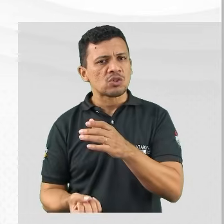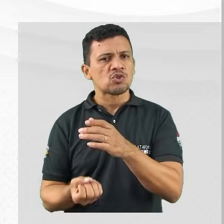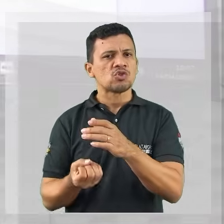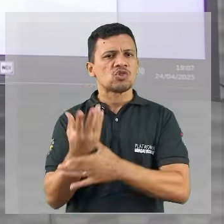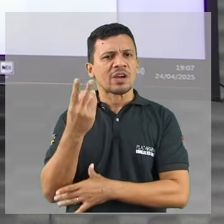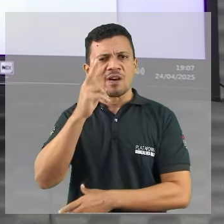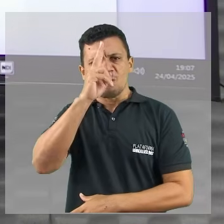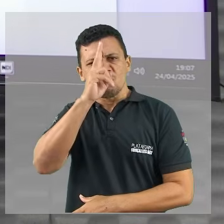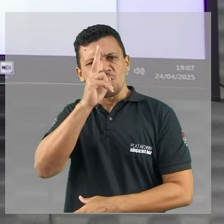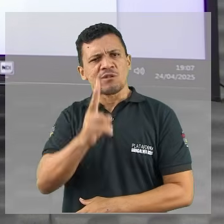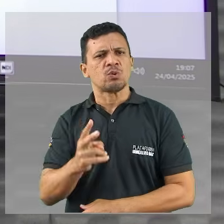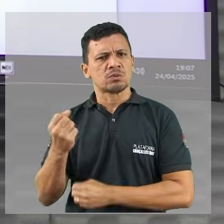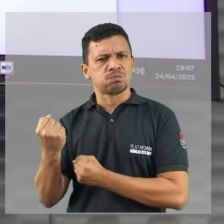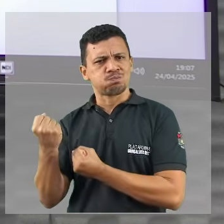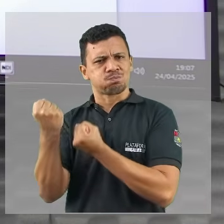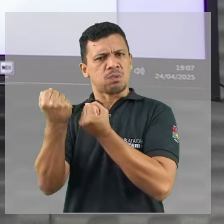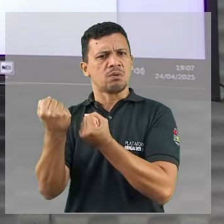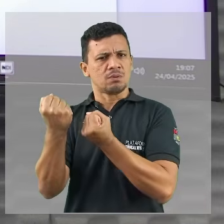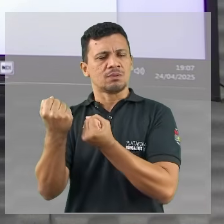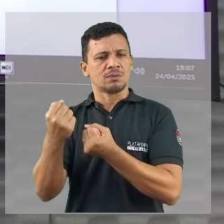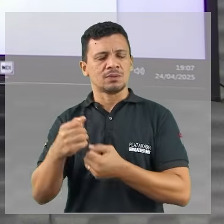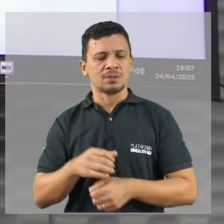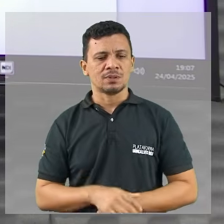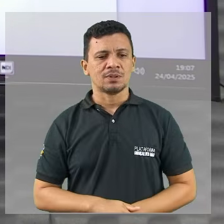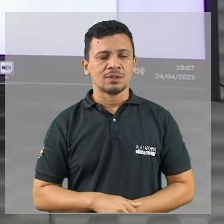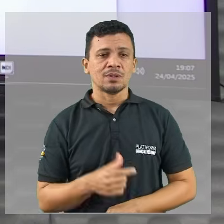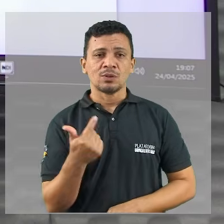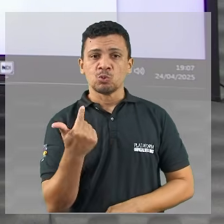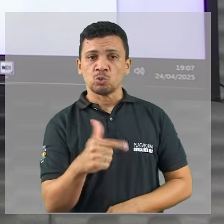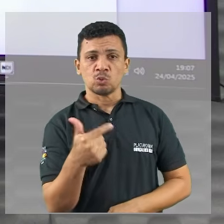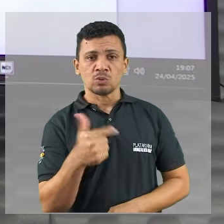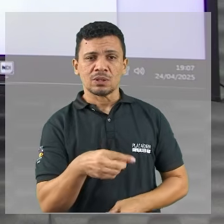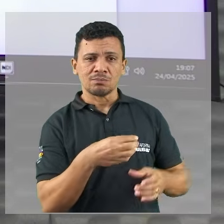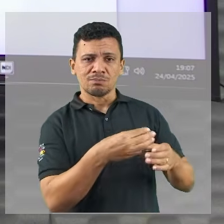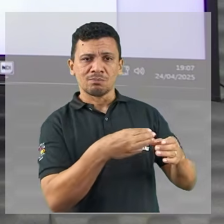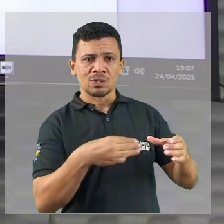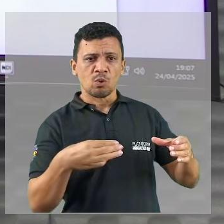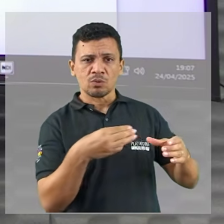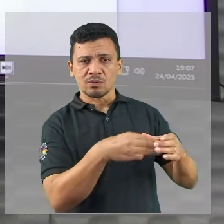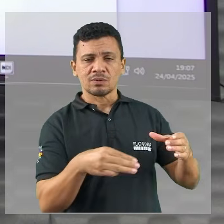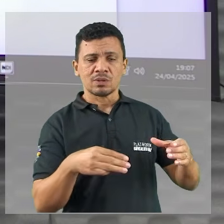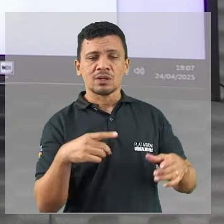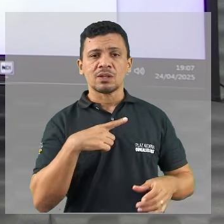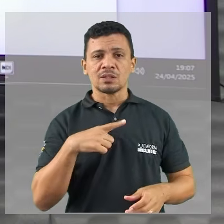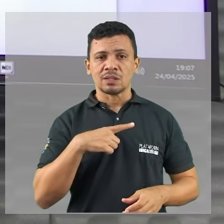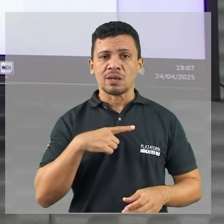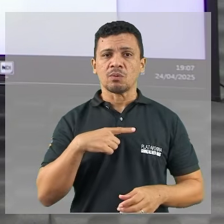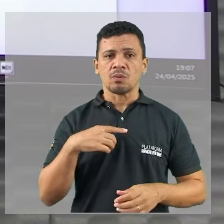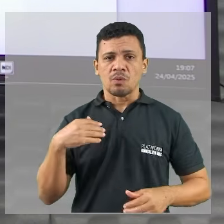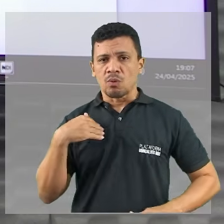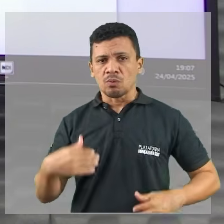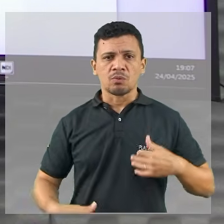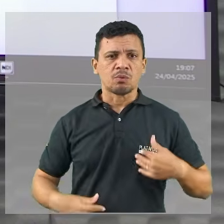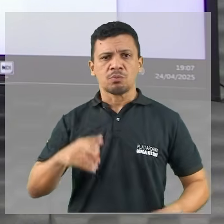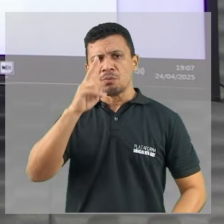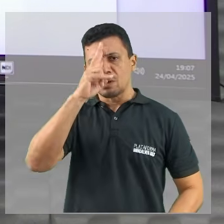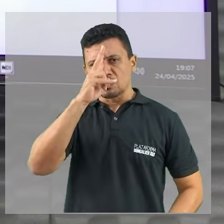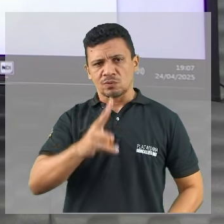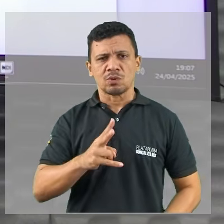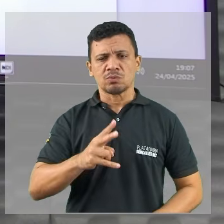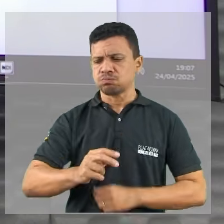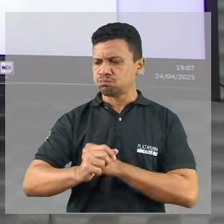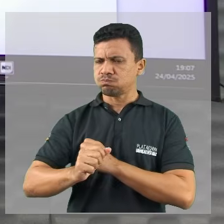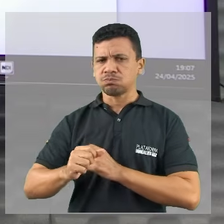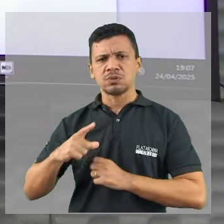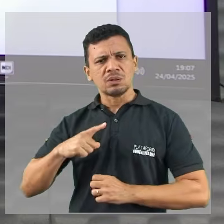força. Então ela não tem mitocôndrias, mas ela vai ter uma unidade motora maior, mais densa,